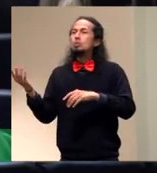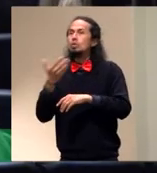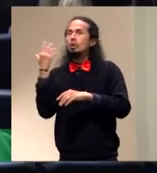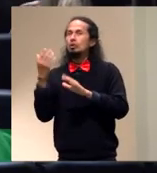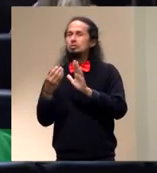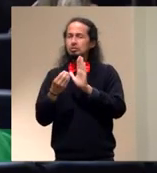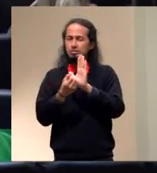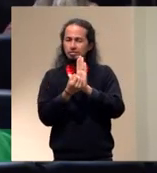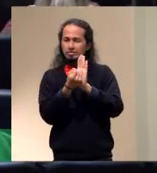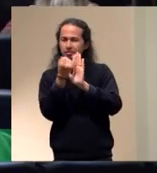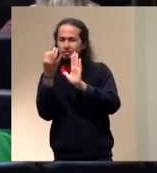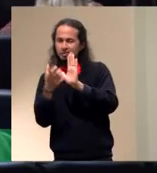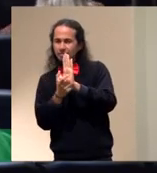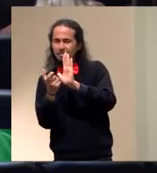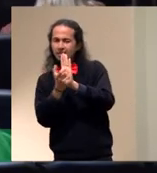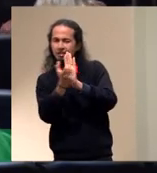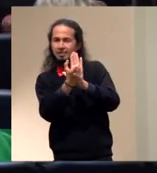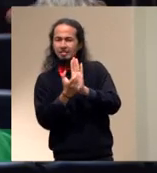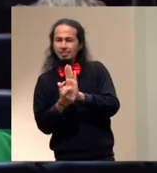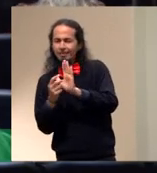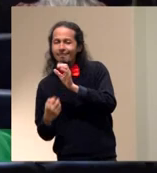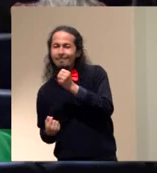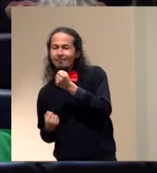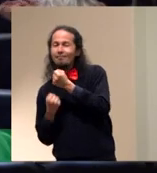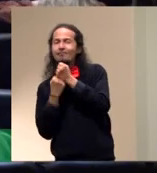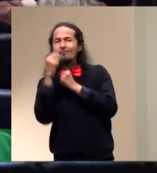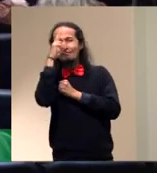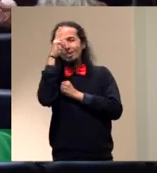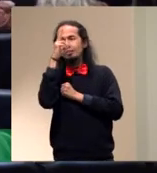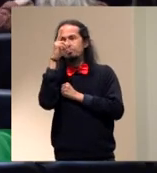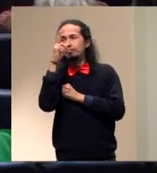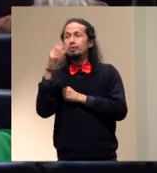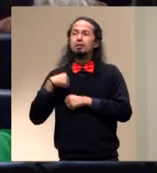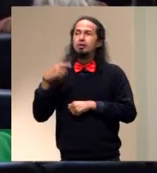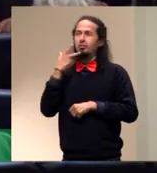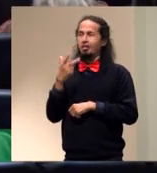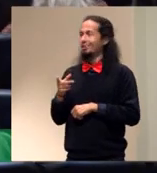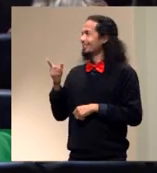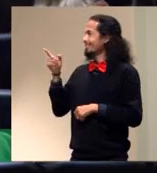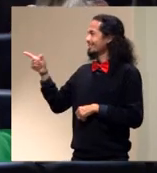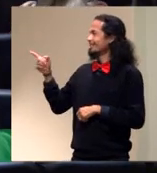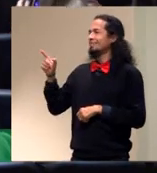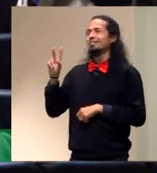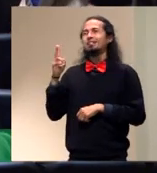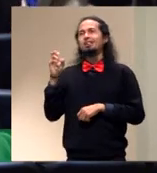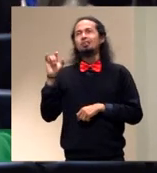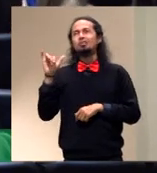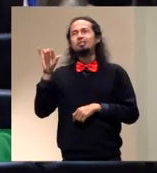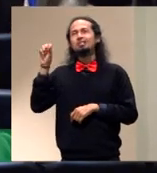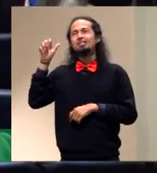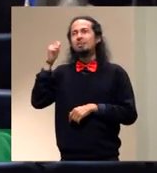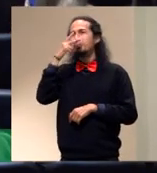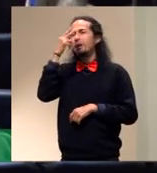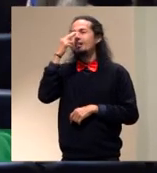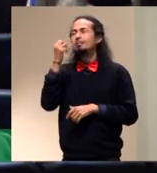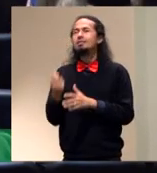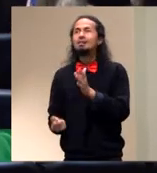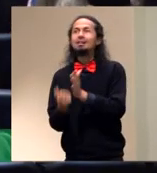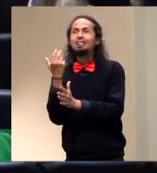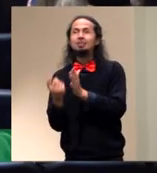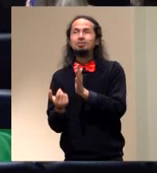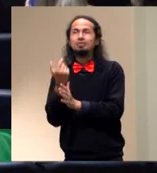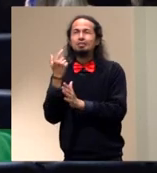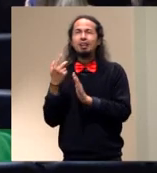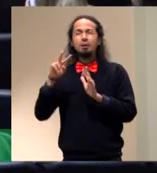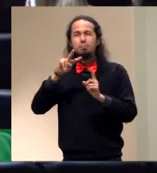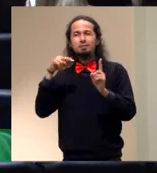né? E eu falava pela manhã que a Heloísa vinha tarde como fundadora, né? Talvez, dessa perspectiva de um